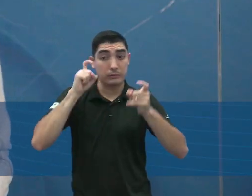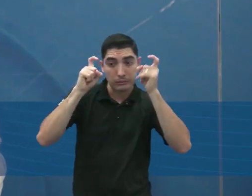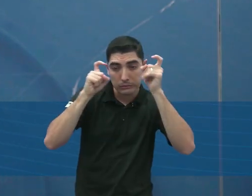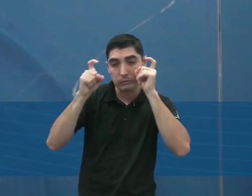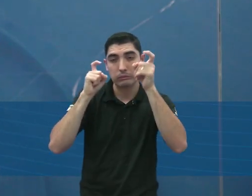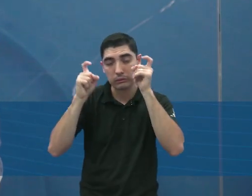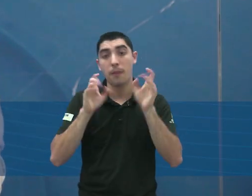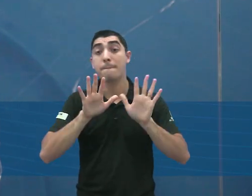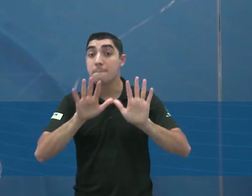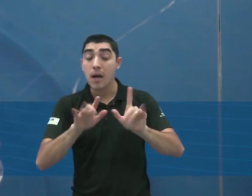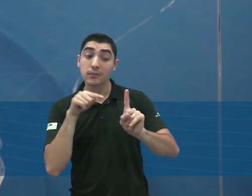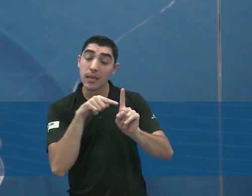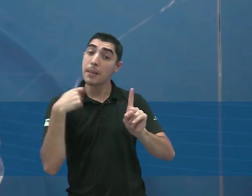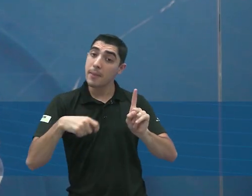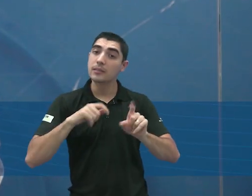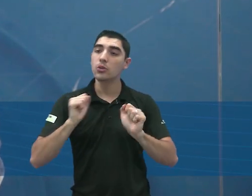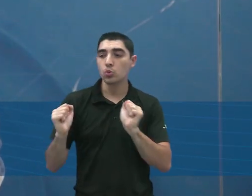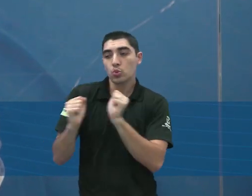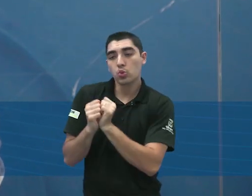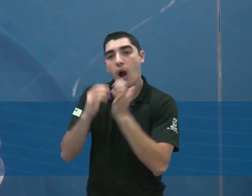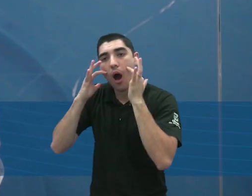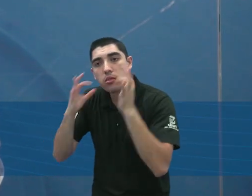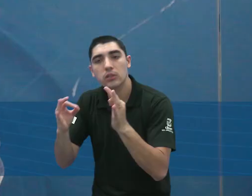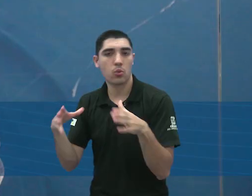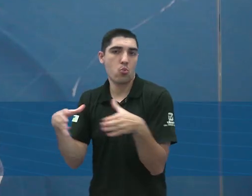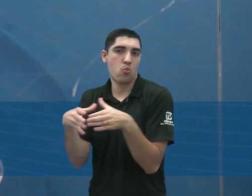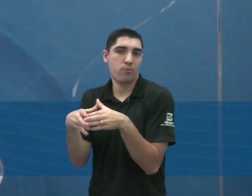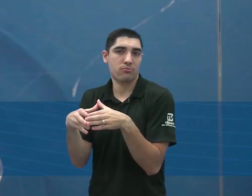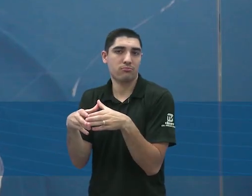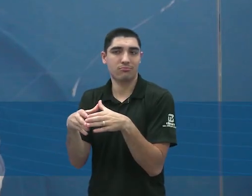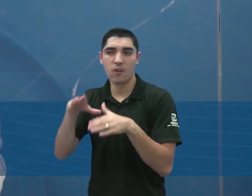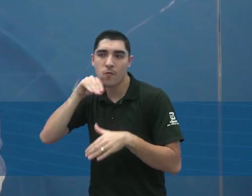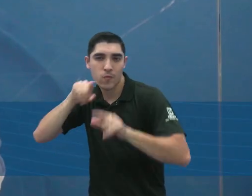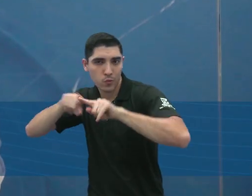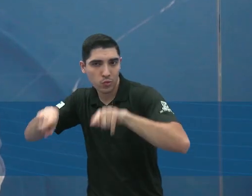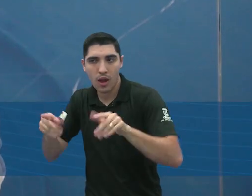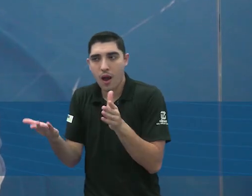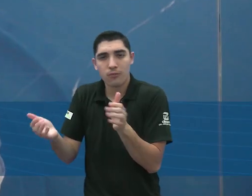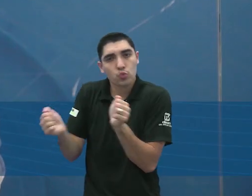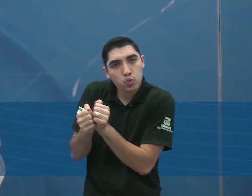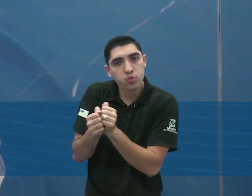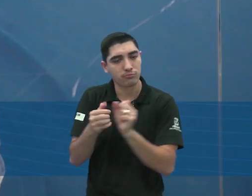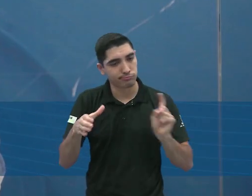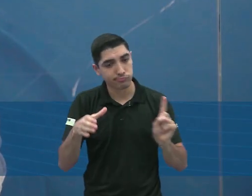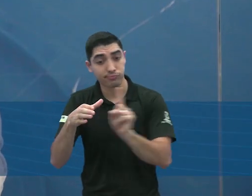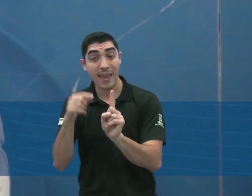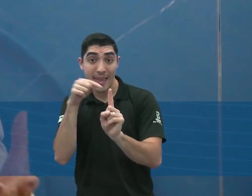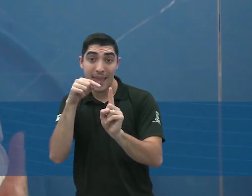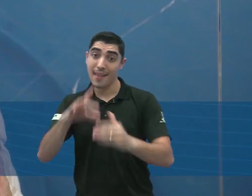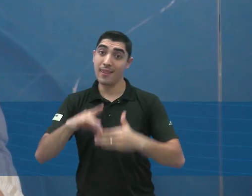organizações, mas ele precisa ter tempo para o seu time, né? E ele precisa realmente ter um olhar de que ele é o líder que